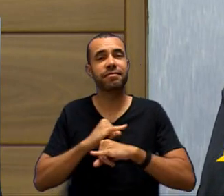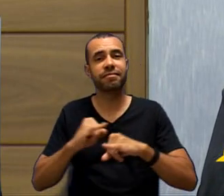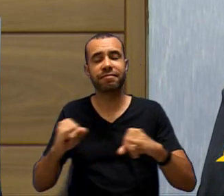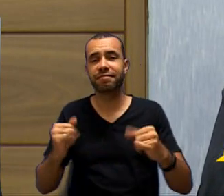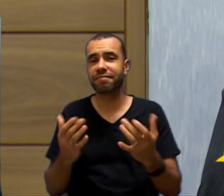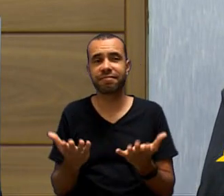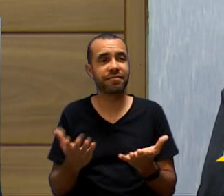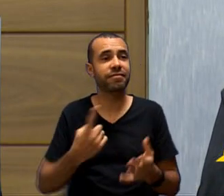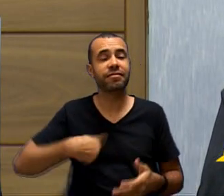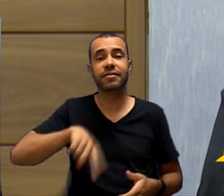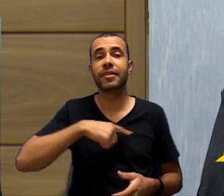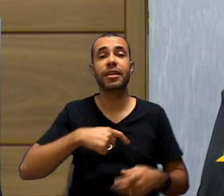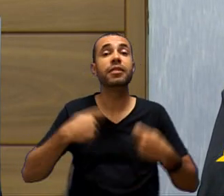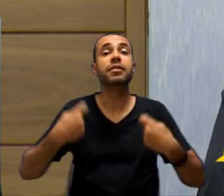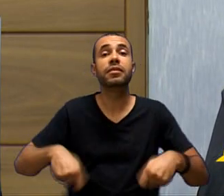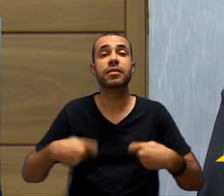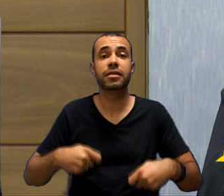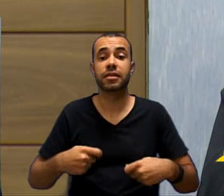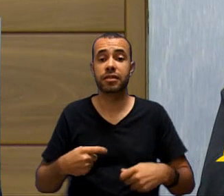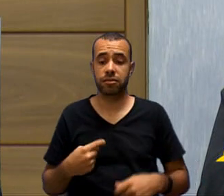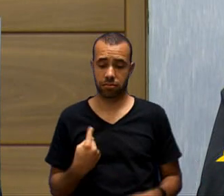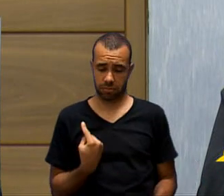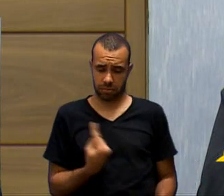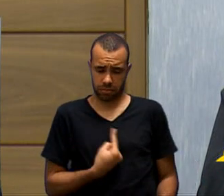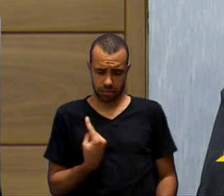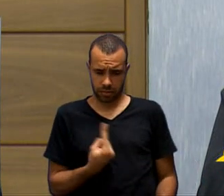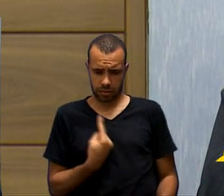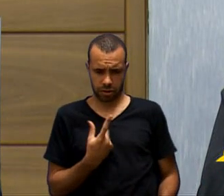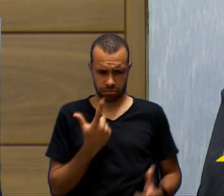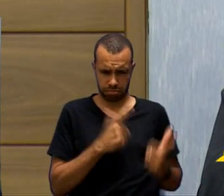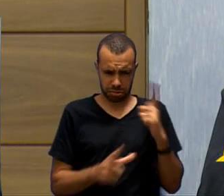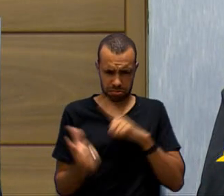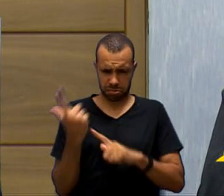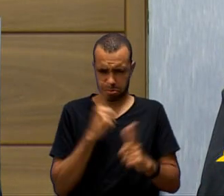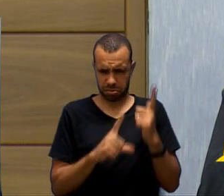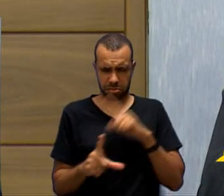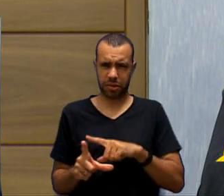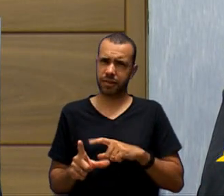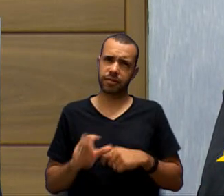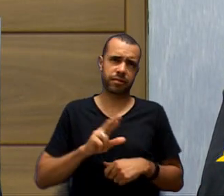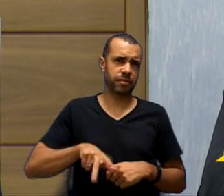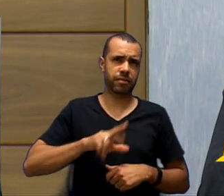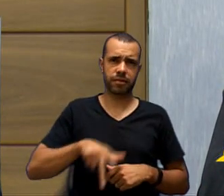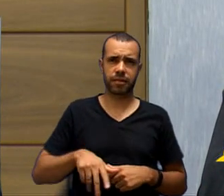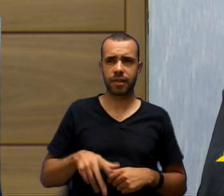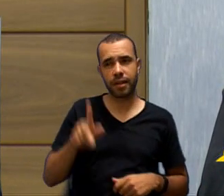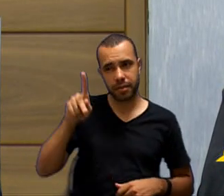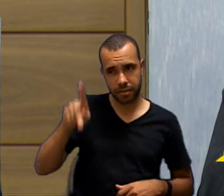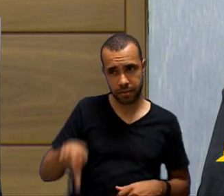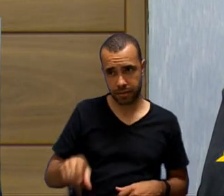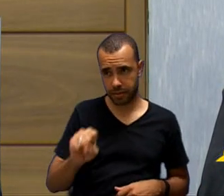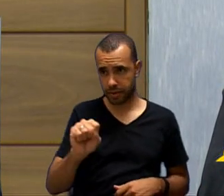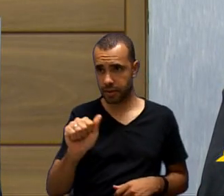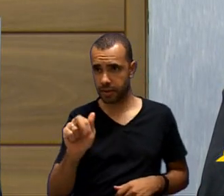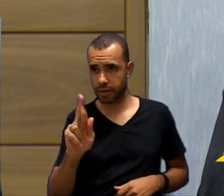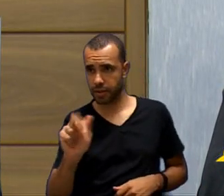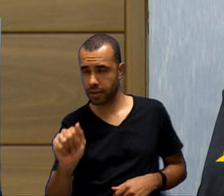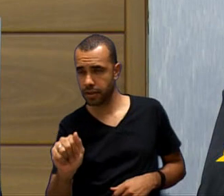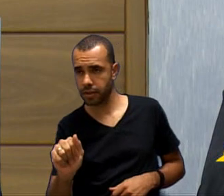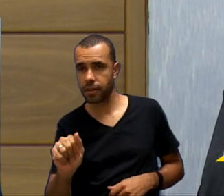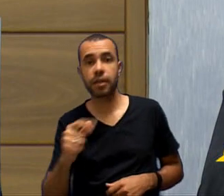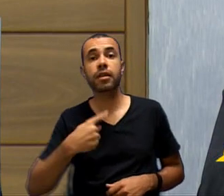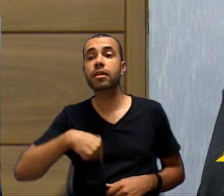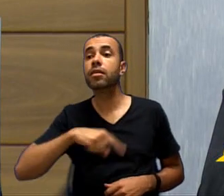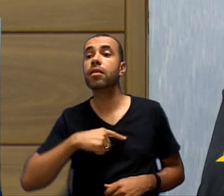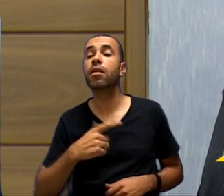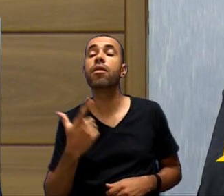é que não se faz nada sozinho. O primeiro entendimento, presidente Sara, que nós temos que ter é que a gente só consegue